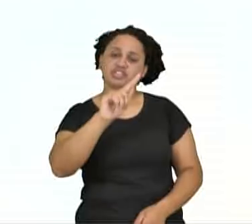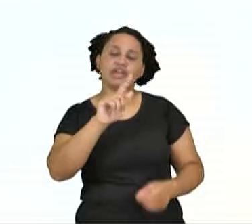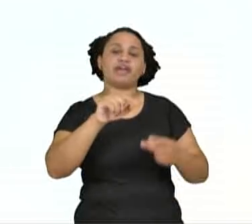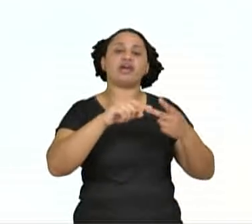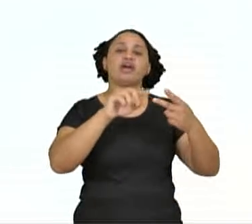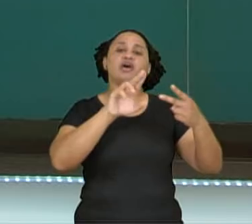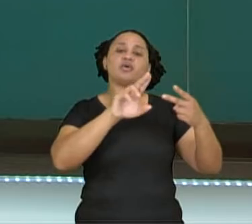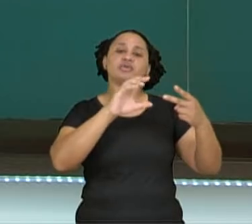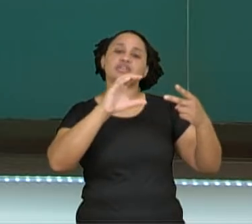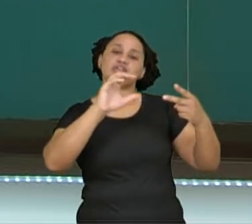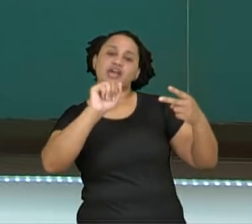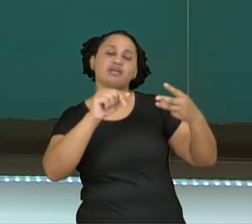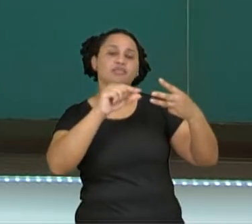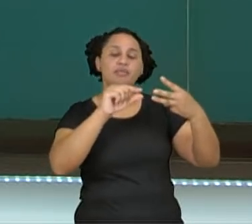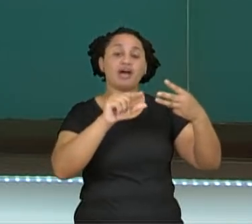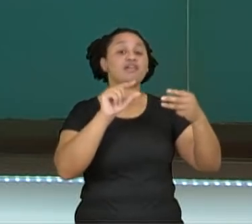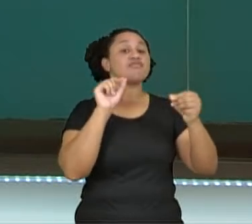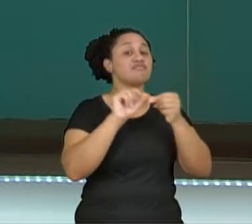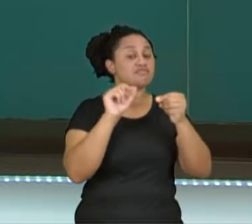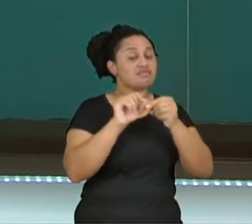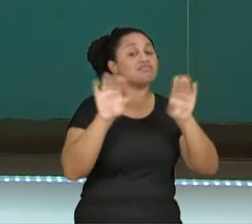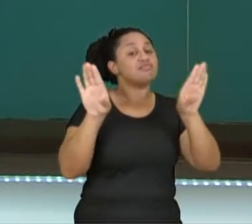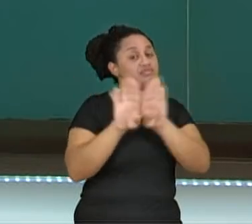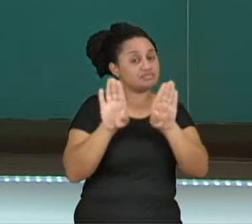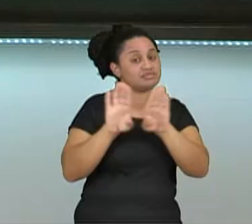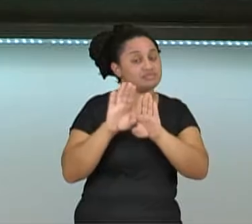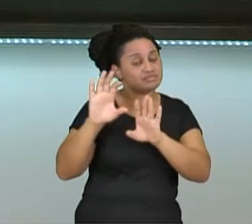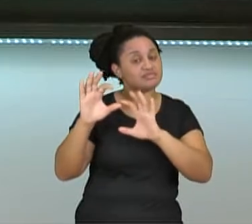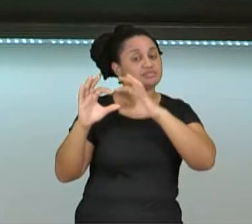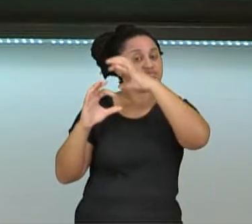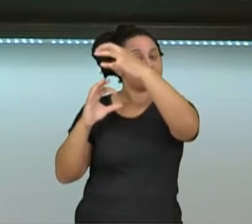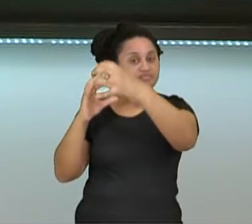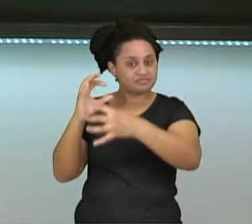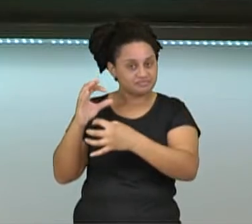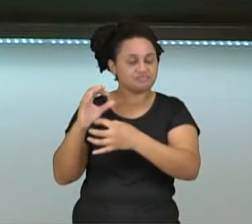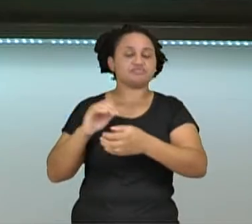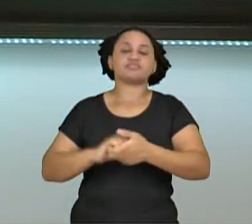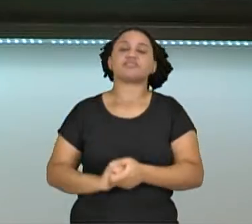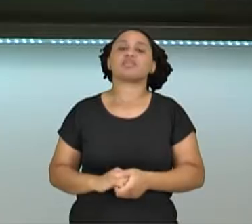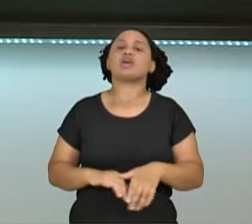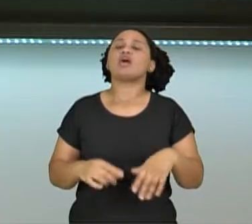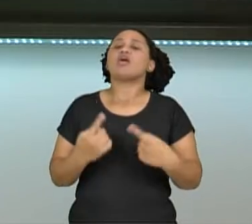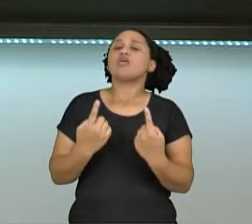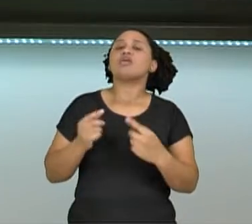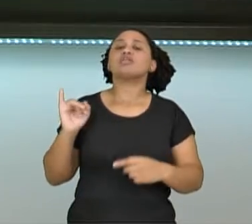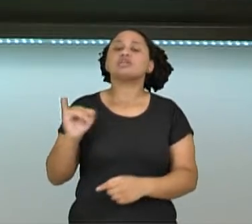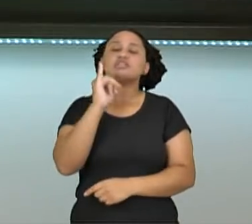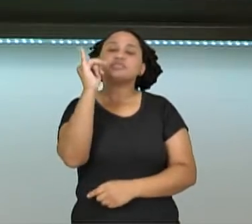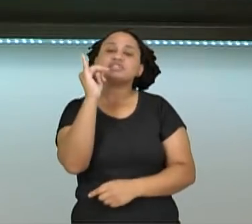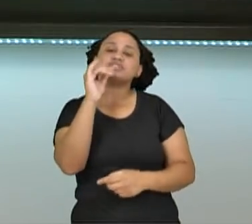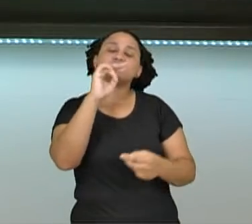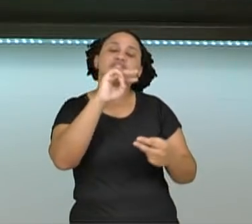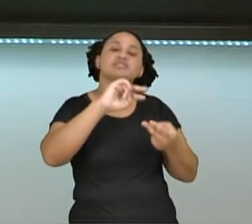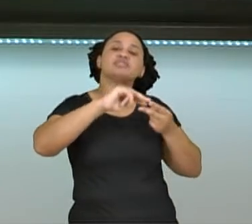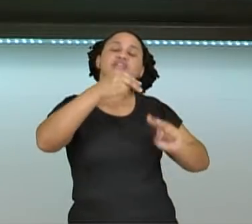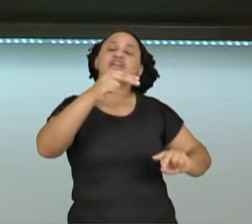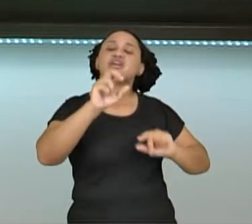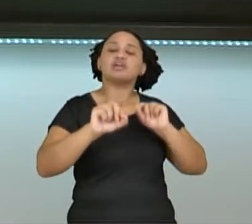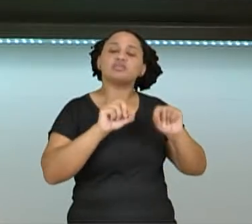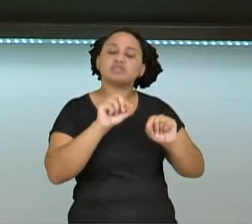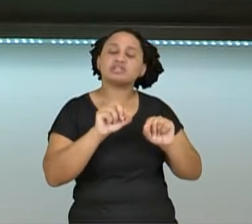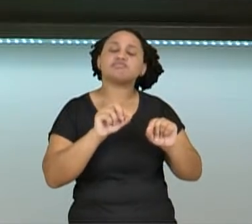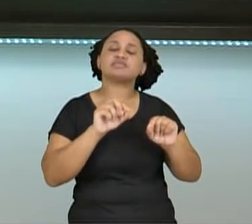mesmo jeito. Então, por isso que a gente diz que é degenerado. Qual que é a importância disso, do DNA ser degenerado? Se tiver uma mutação